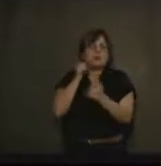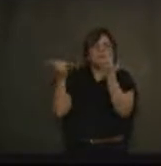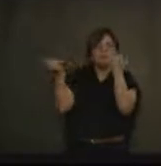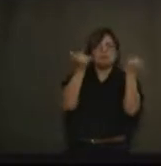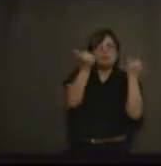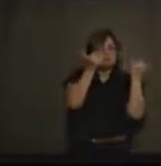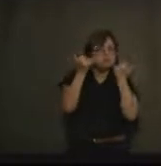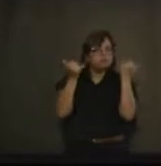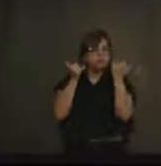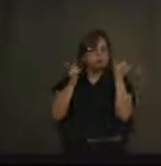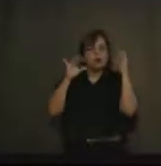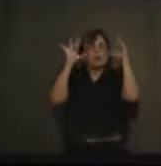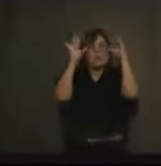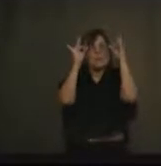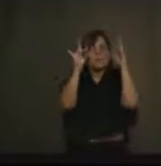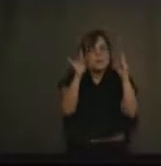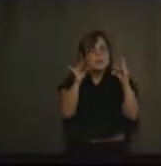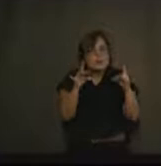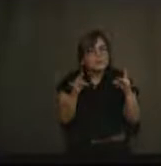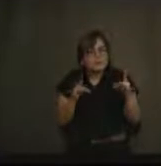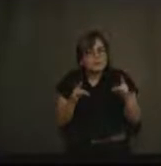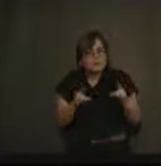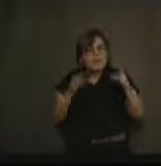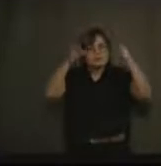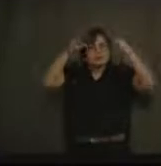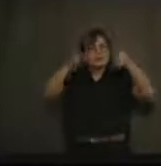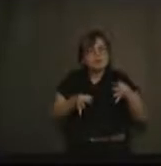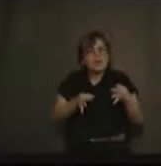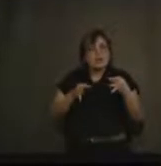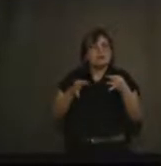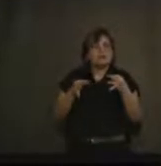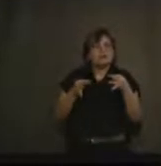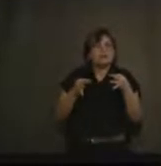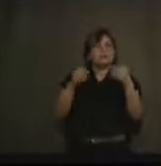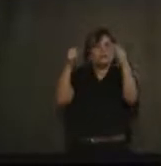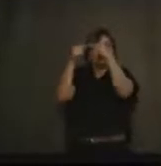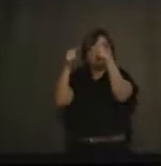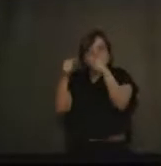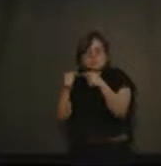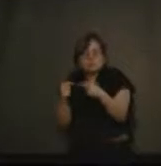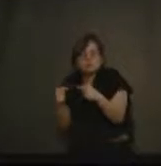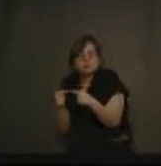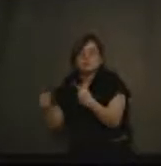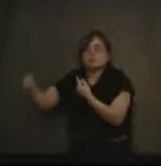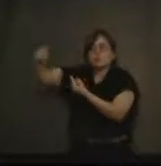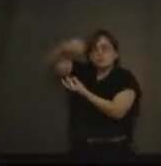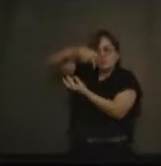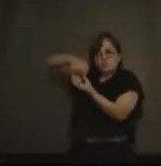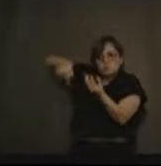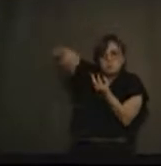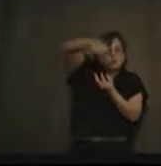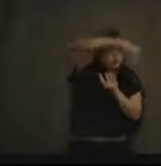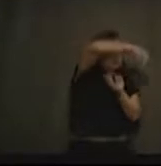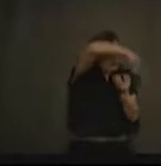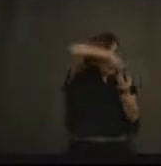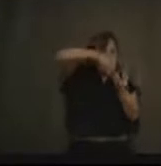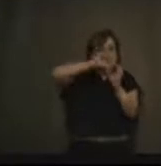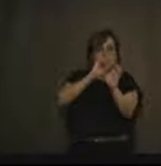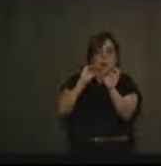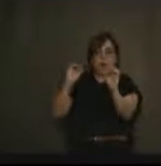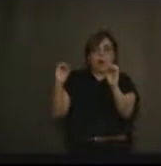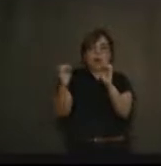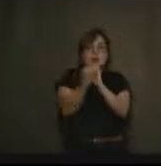das trajetórias que não são, afinal, perfeitamente elípticas dos planetas em torno do Sol. Isso